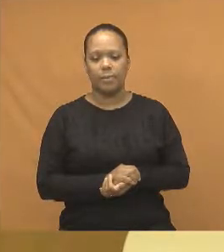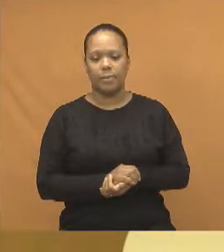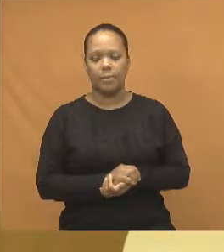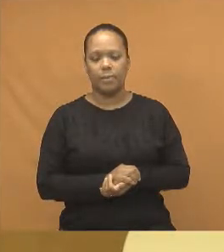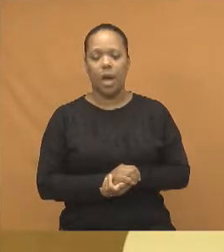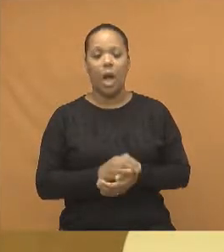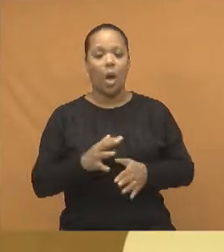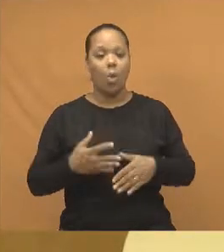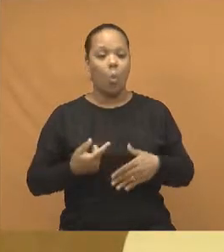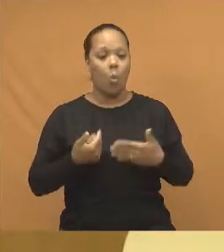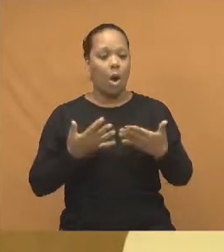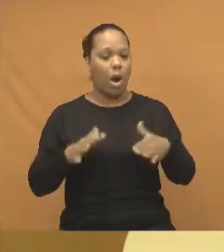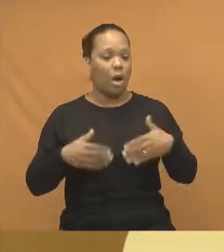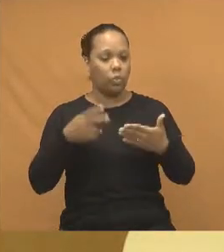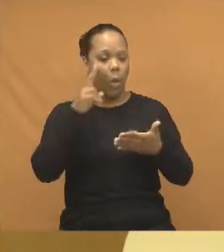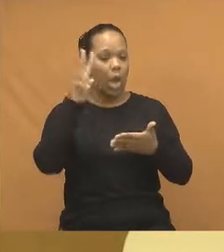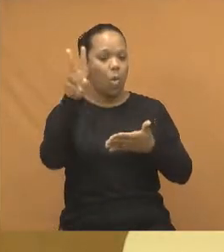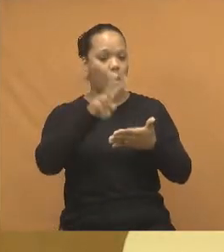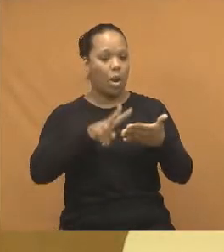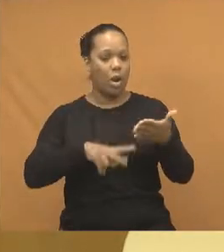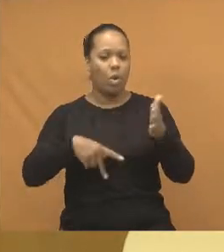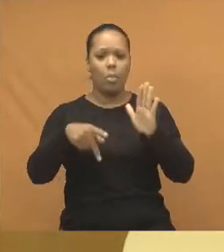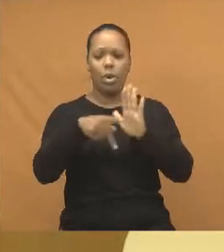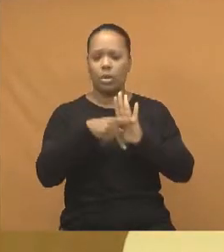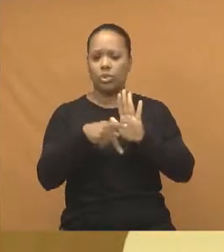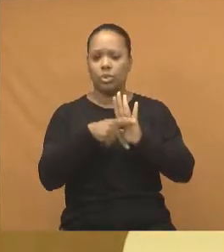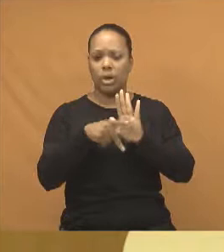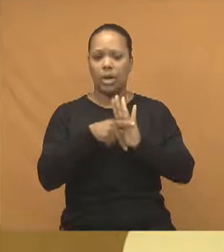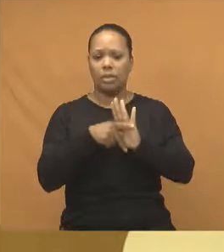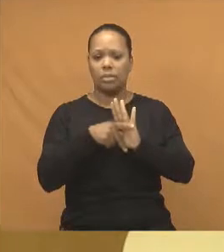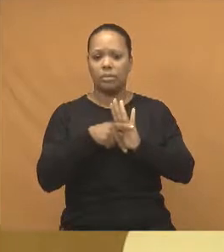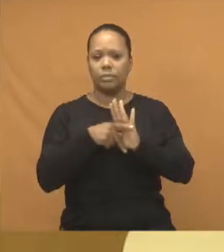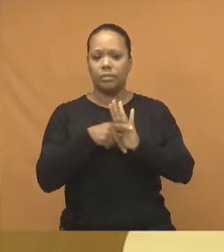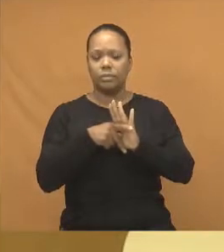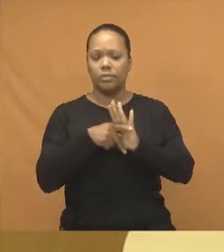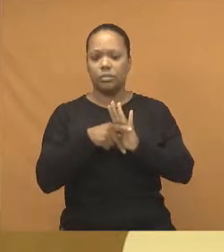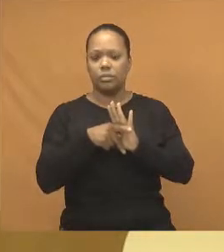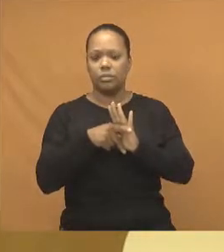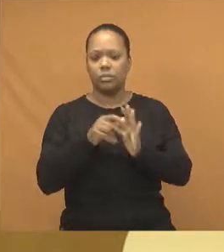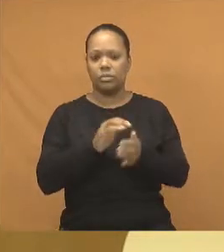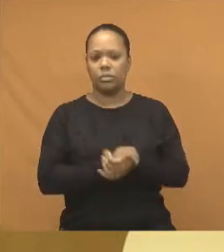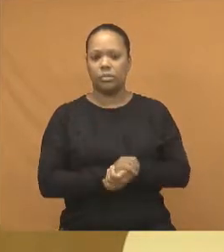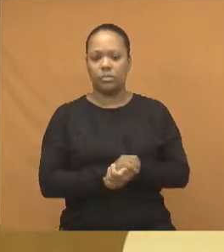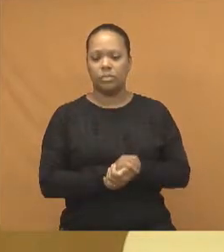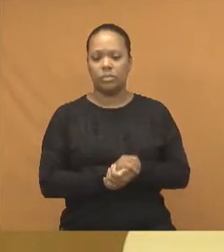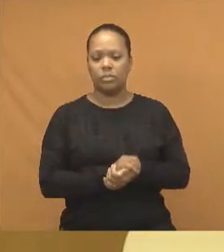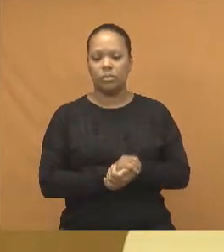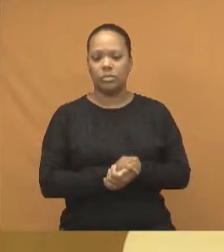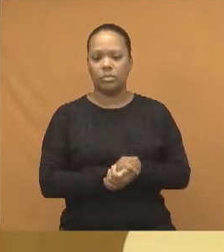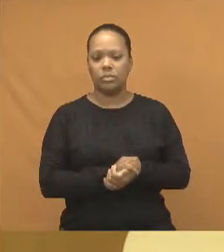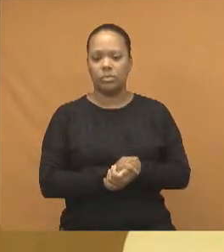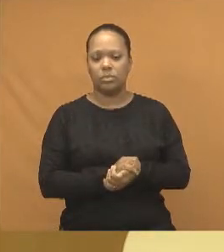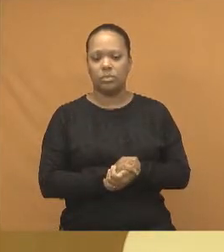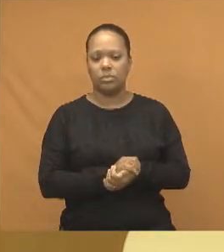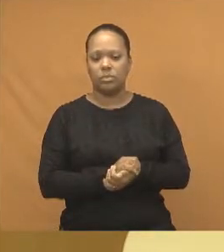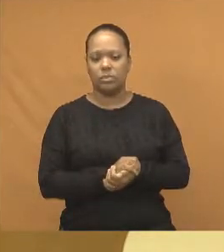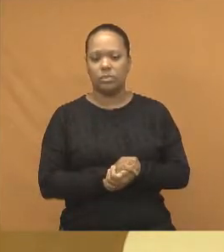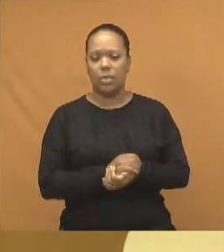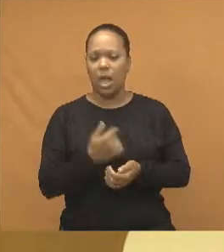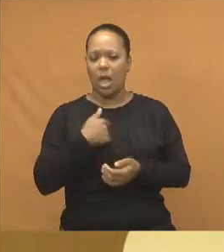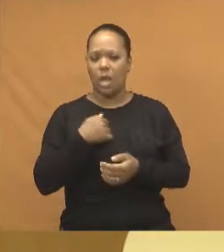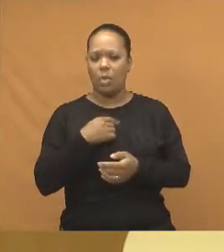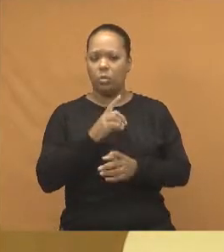Quando eu li o projeto do vereador Paulinho do Esporte, hoje eu não consigo ficar no anonimato mais.